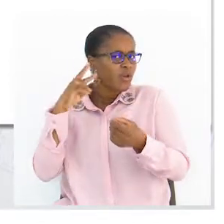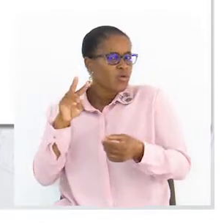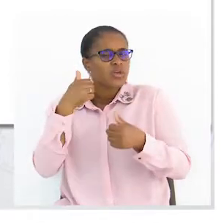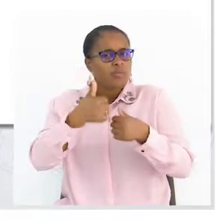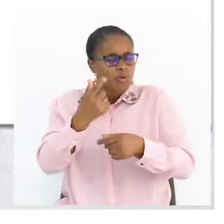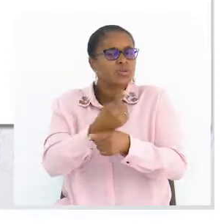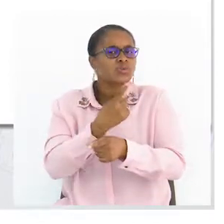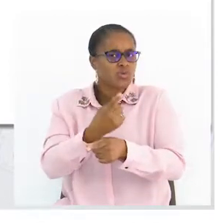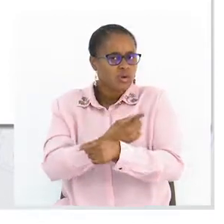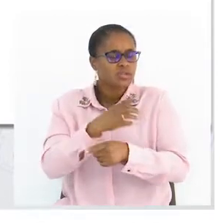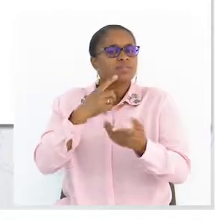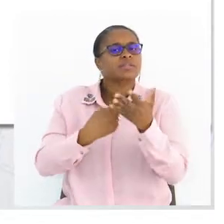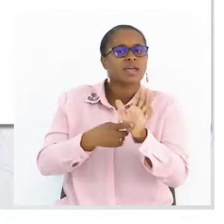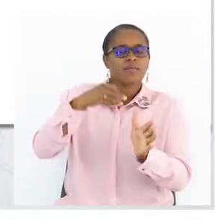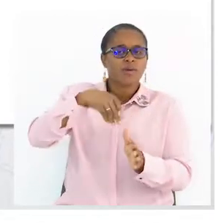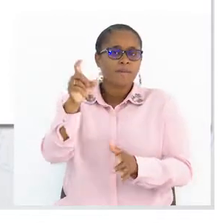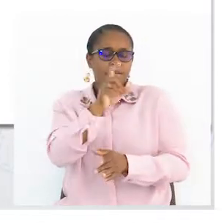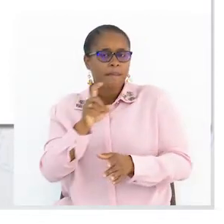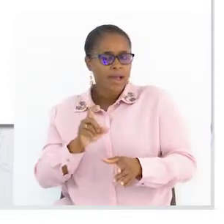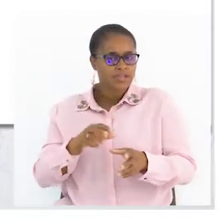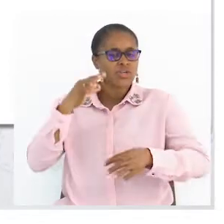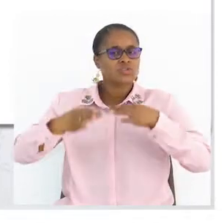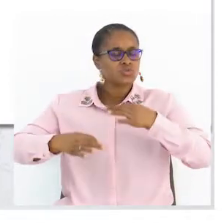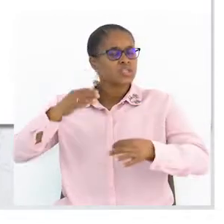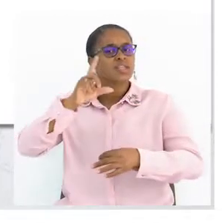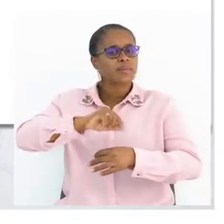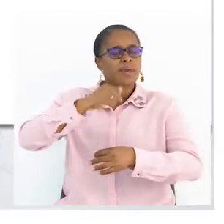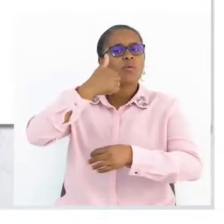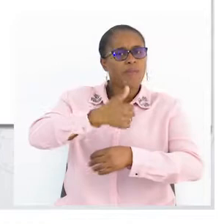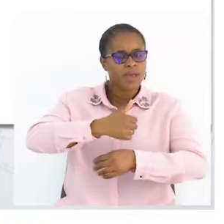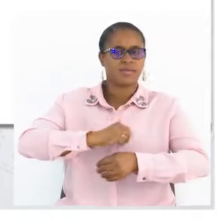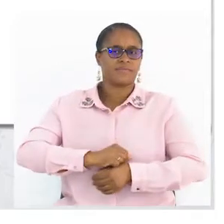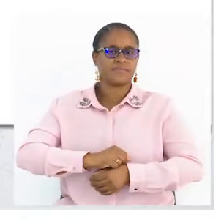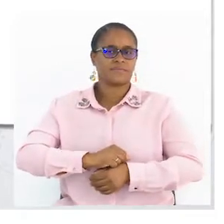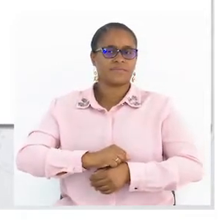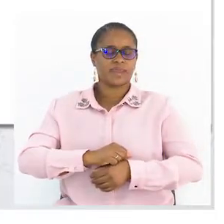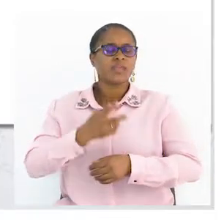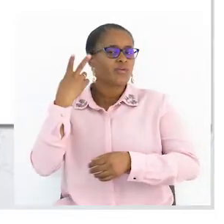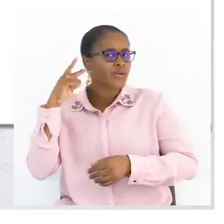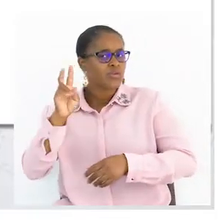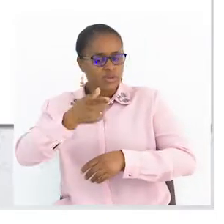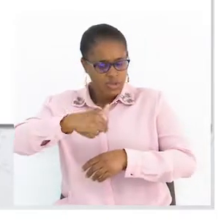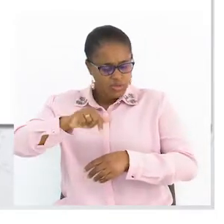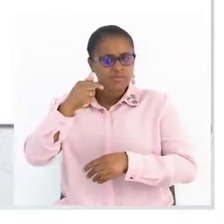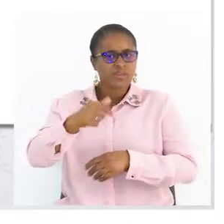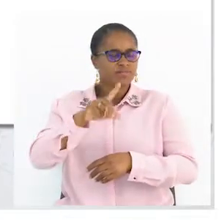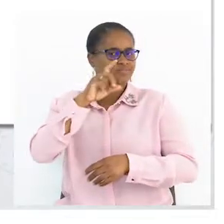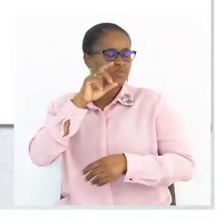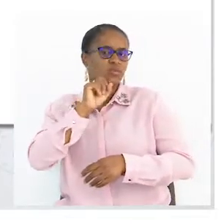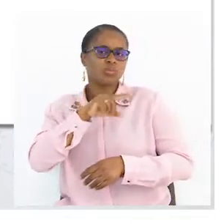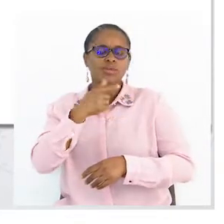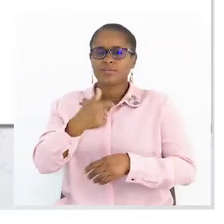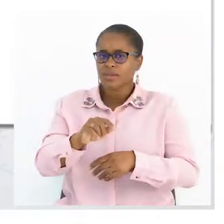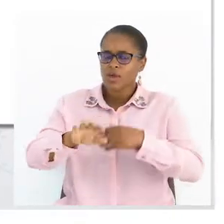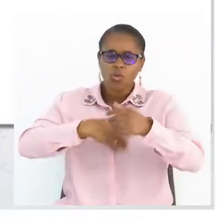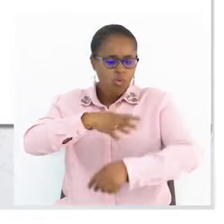coisas, como a paz, a justiça e o bem. Então, são valores que nós devemos preservar para que possamos ter um mundo